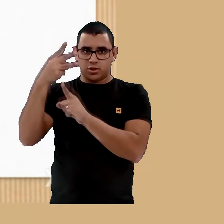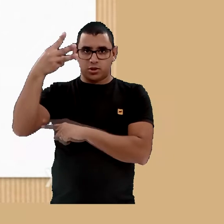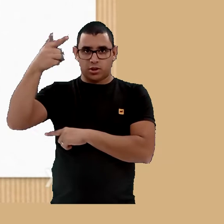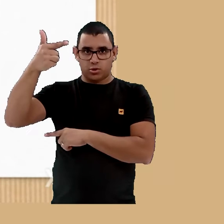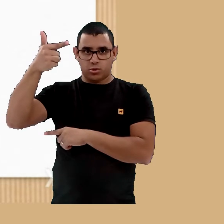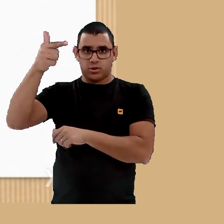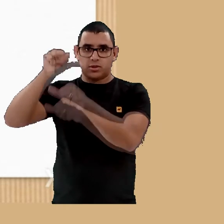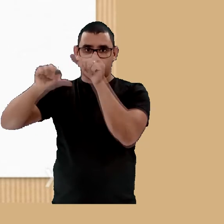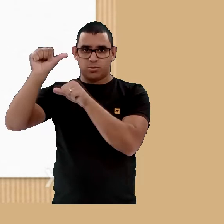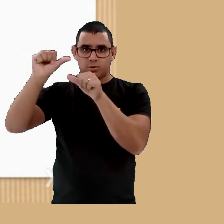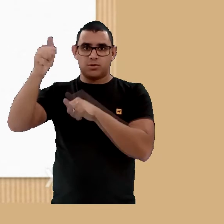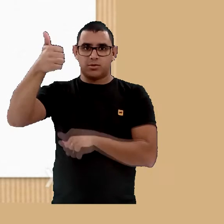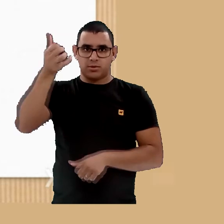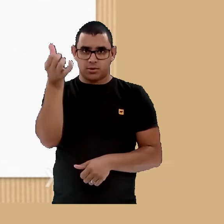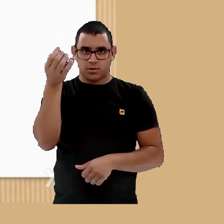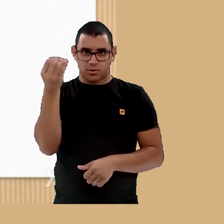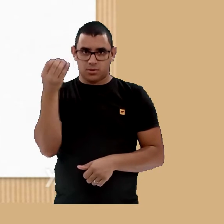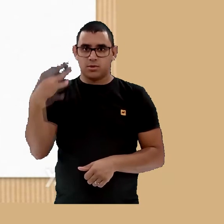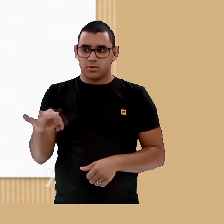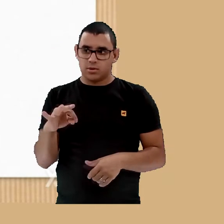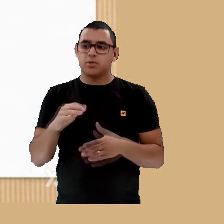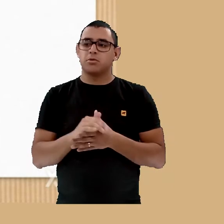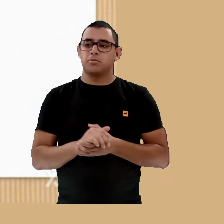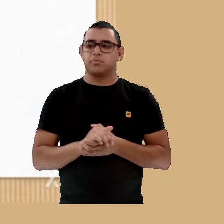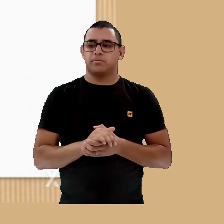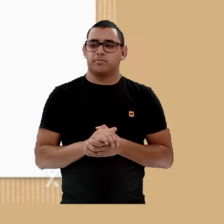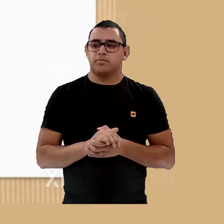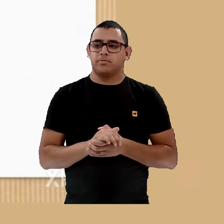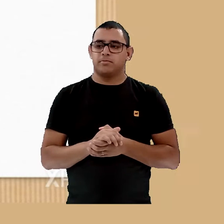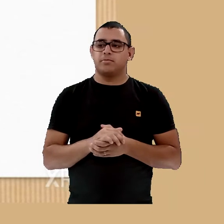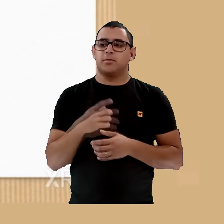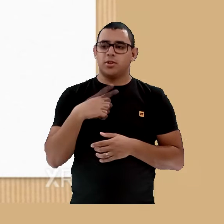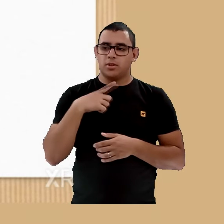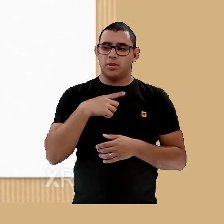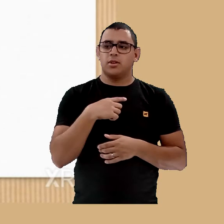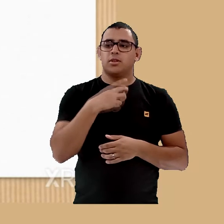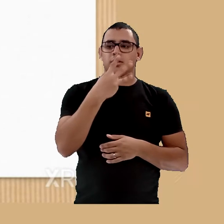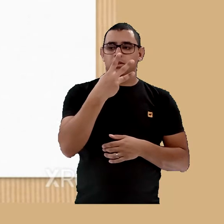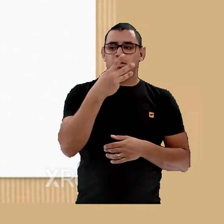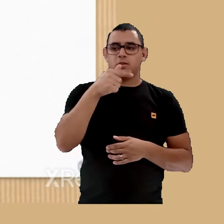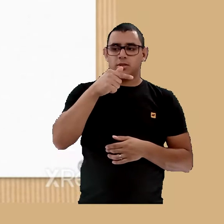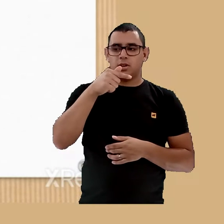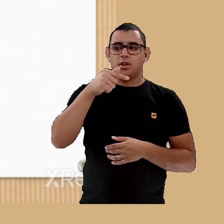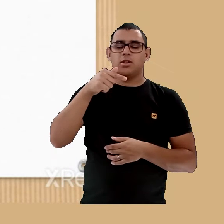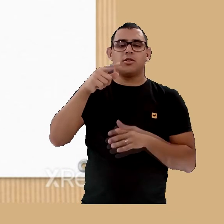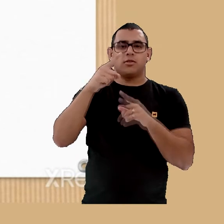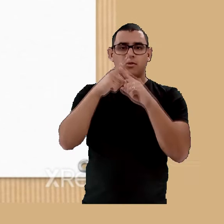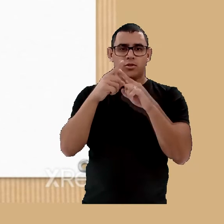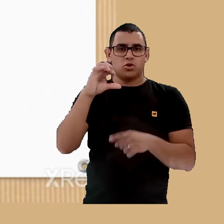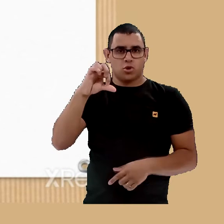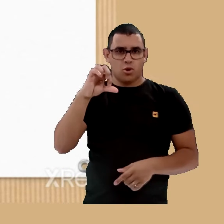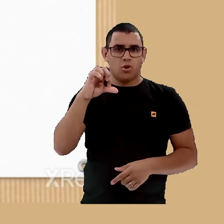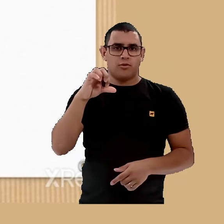a 160. E se vocês observarem, nós temos também 37 vezes 9. Então, fizemos meios pelos